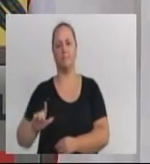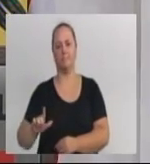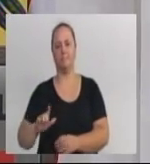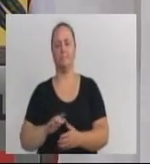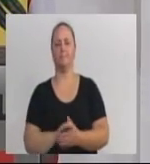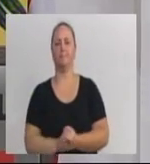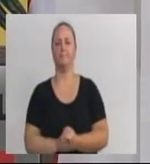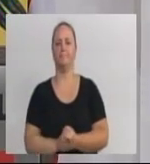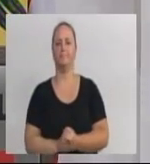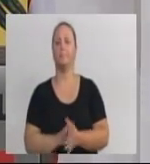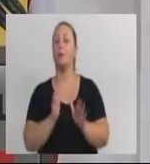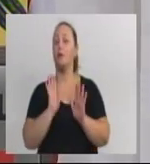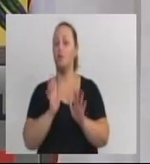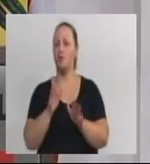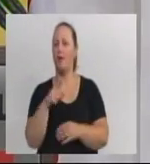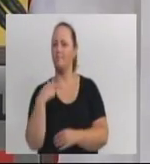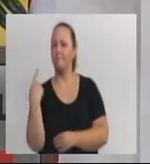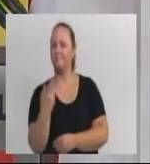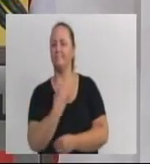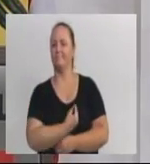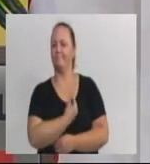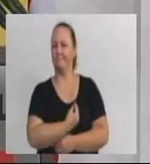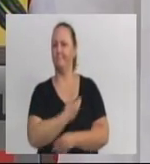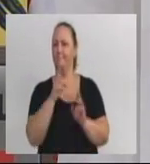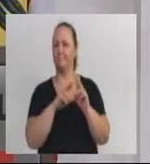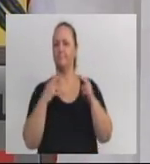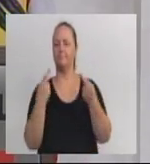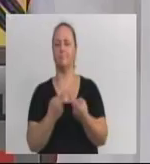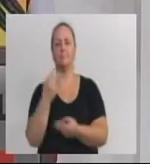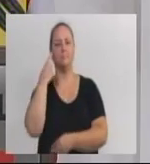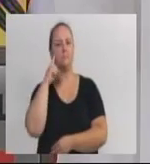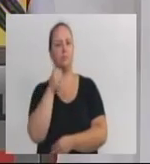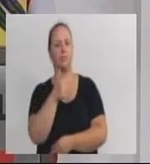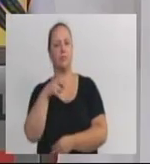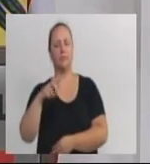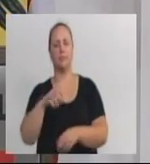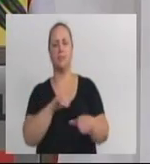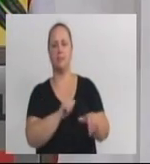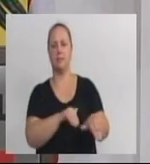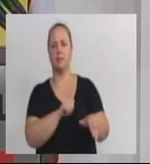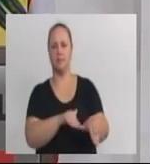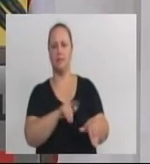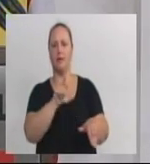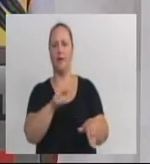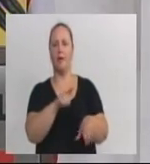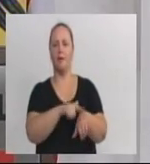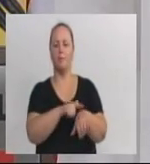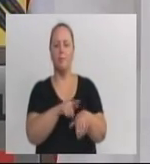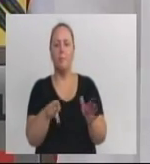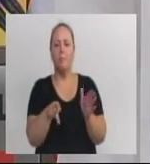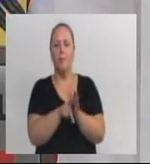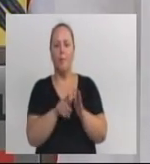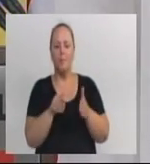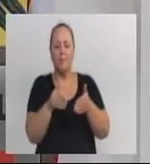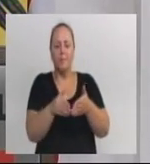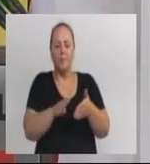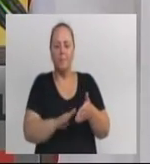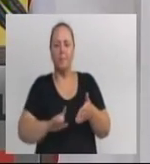Nós estivemos reunidas, então, no dia 15 de setembro, na etapa municipal,